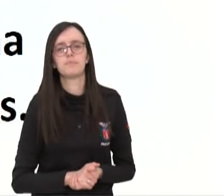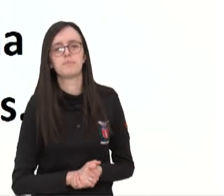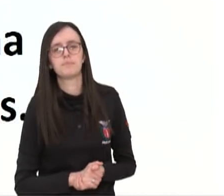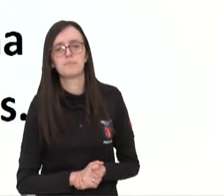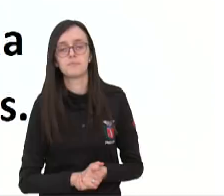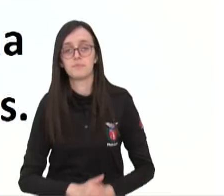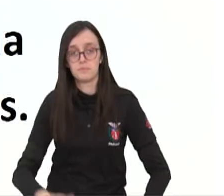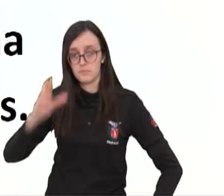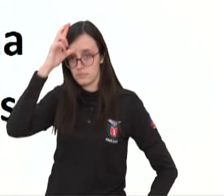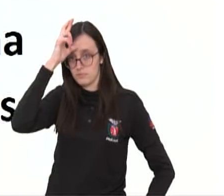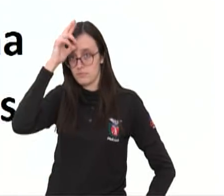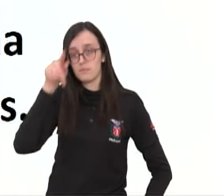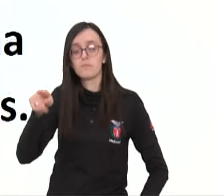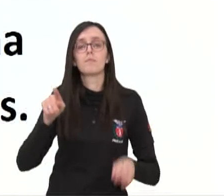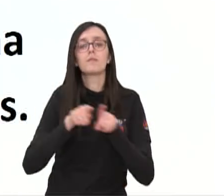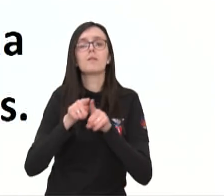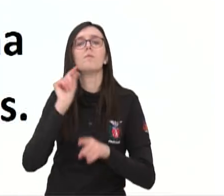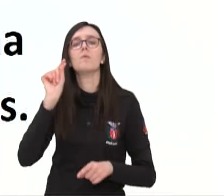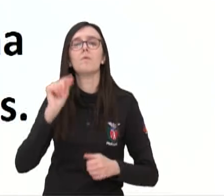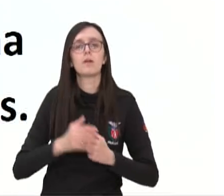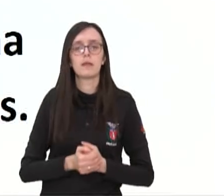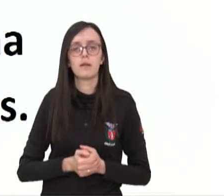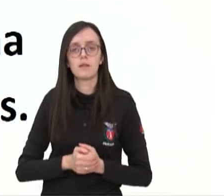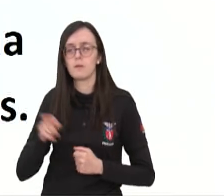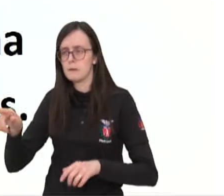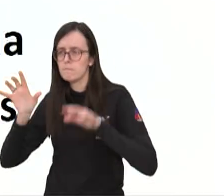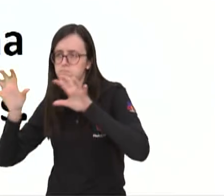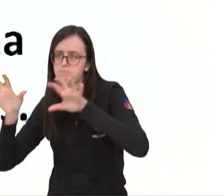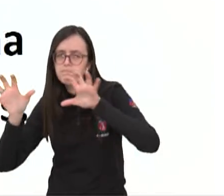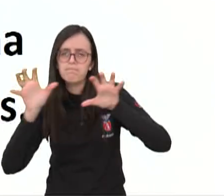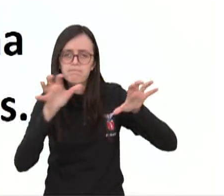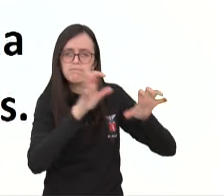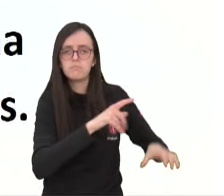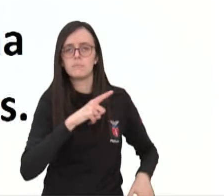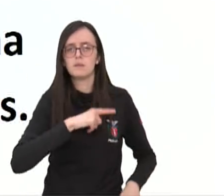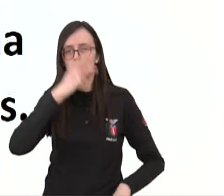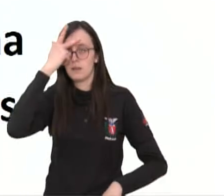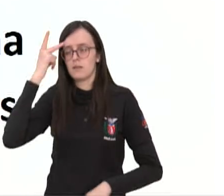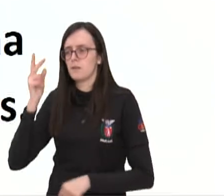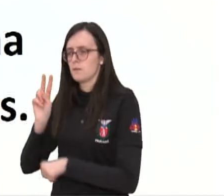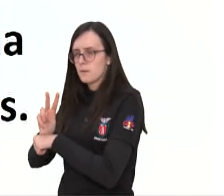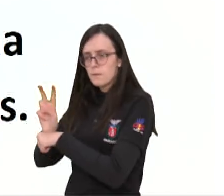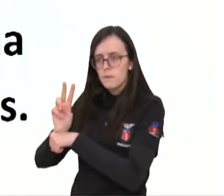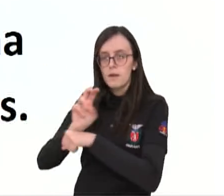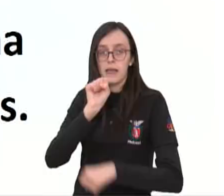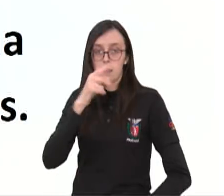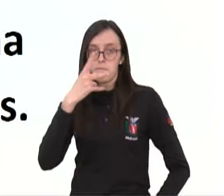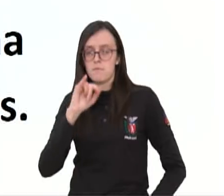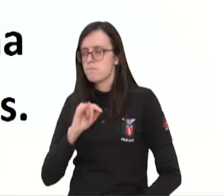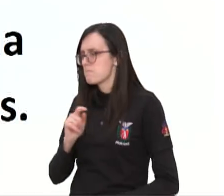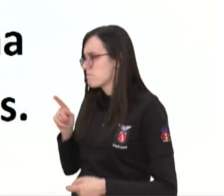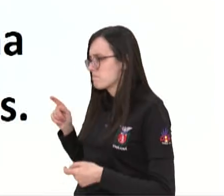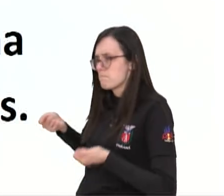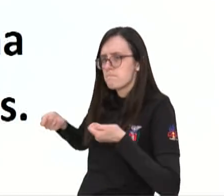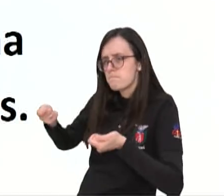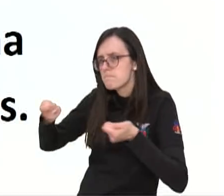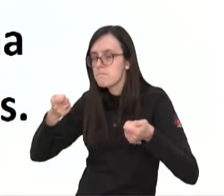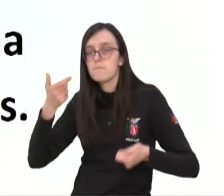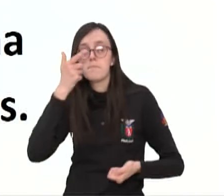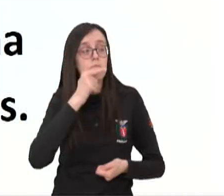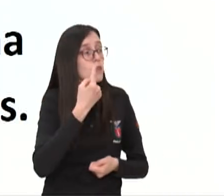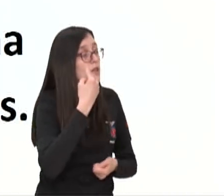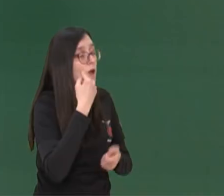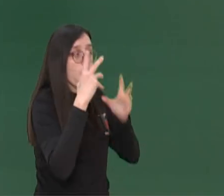O Marechal Cândido Rondon ainda influenciou os inspetores do SPI a adotar a técnica de contato